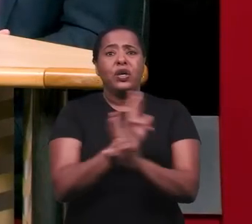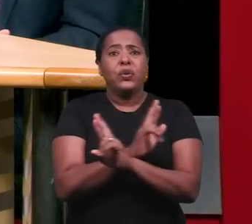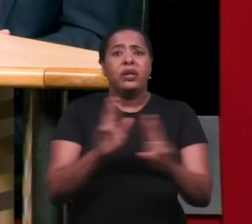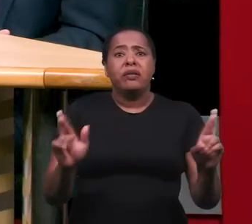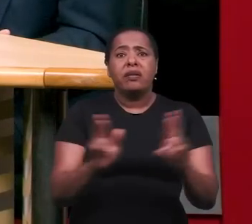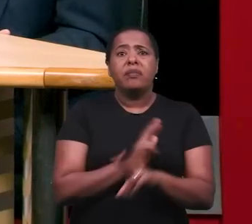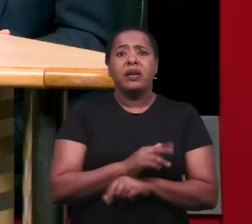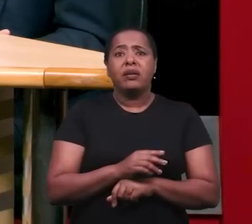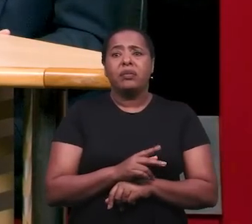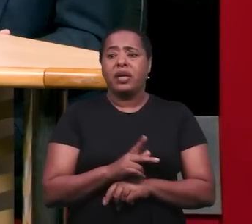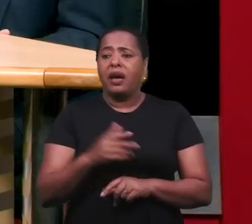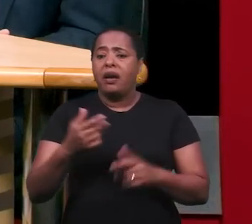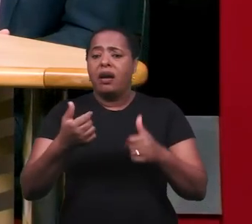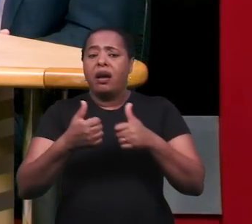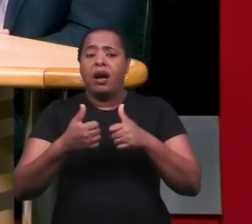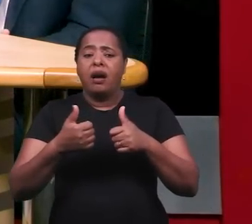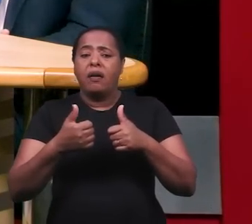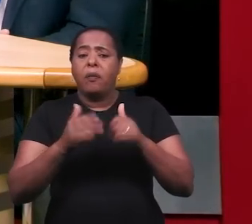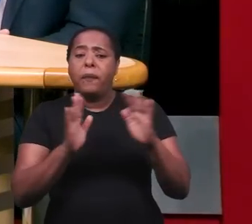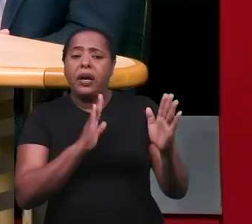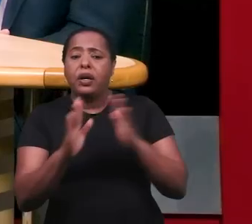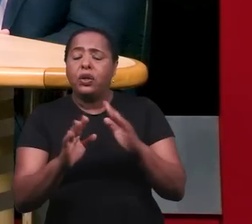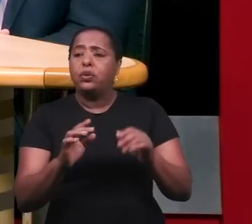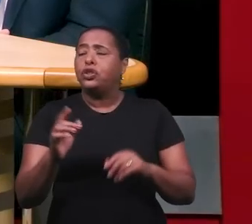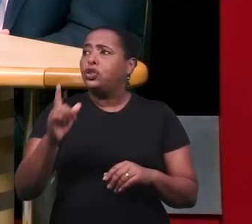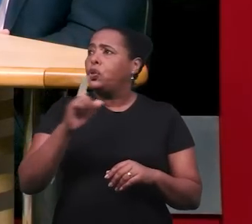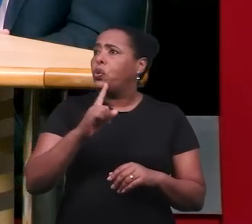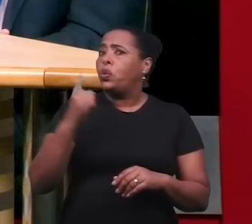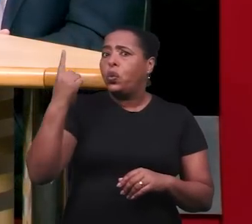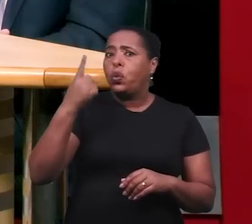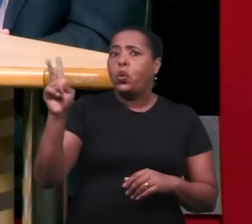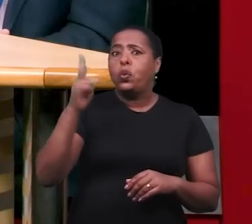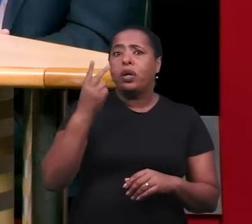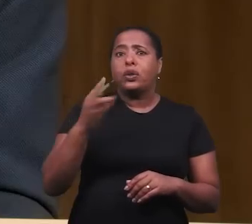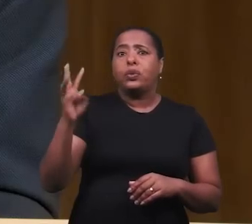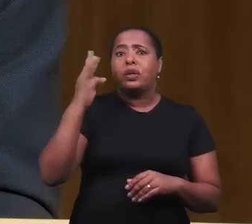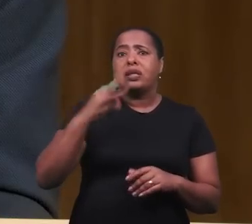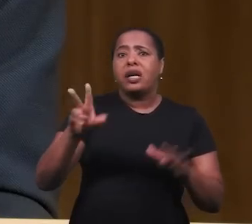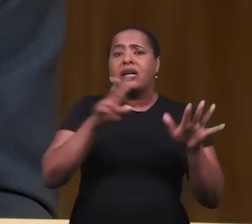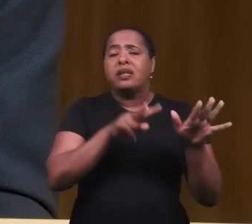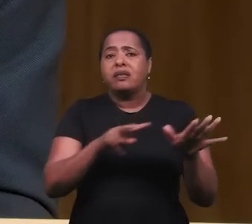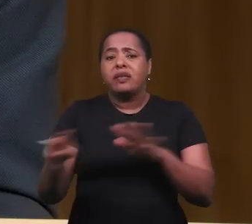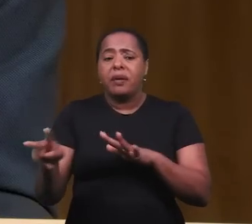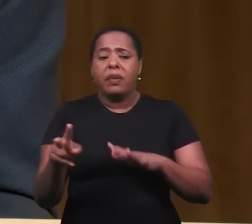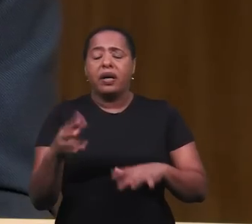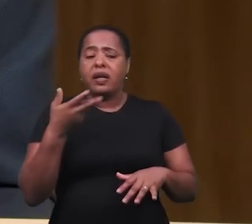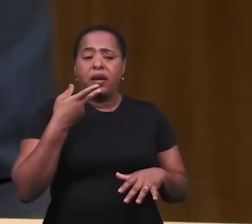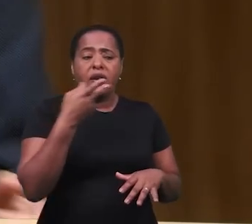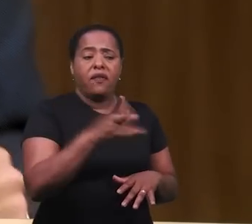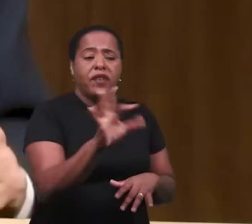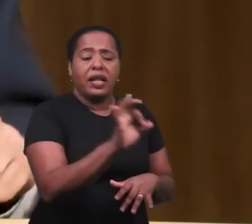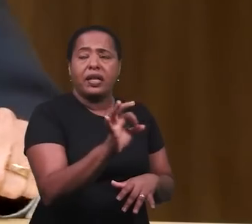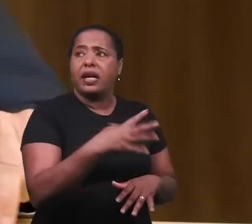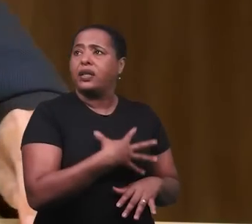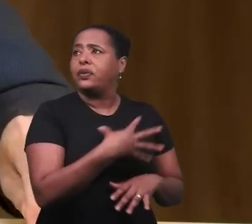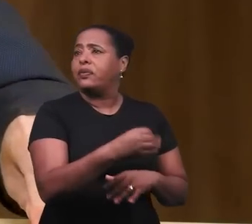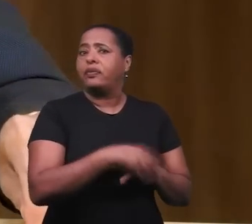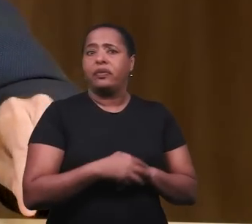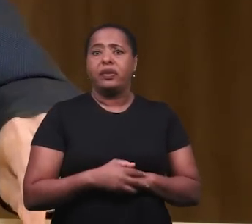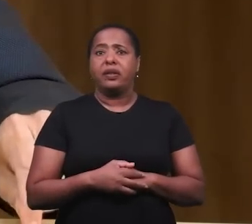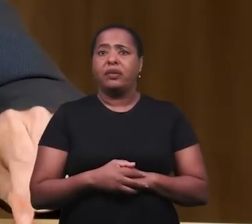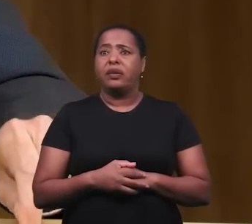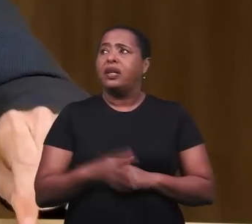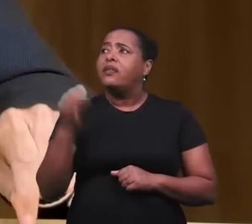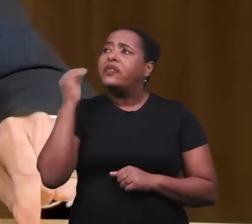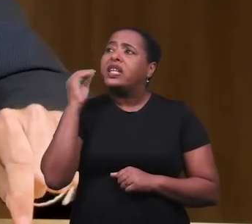está matando o relacionamento. Esse relacionamento tem que ser curado. Tem que ser curado. Tem que ser curado. E, às vezes, aquilo que tem que